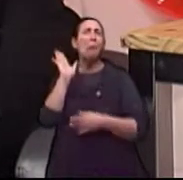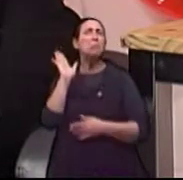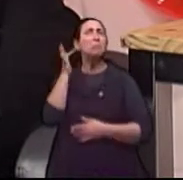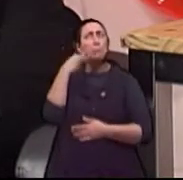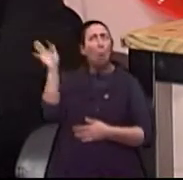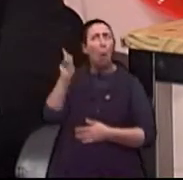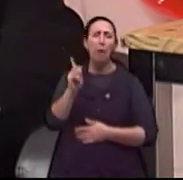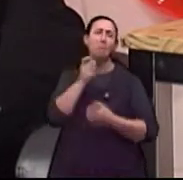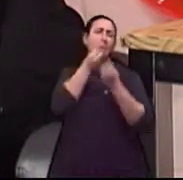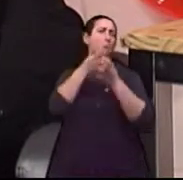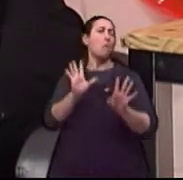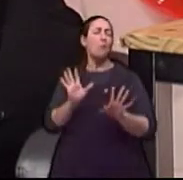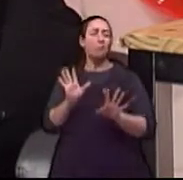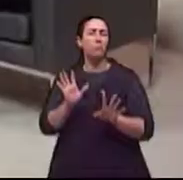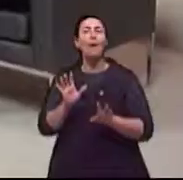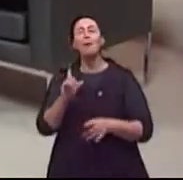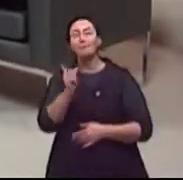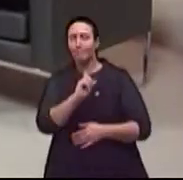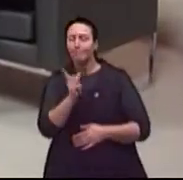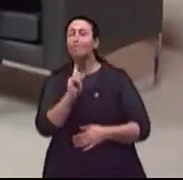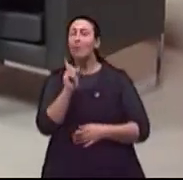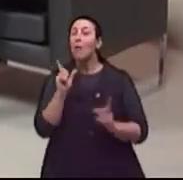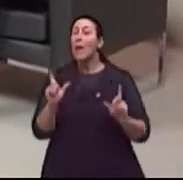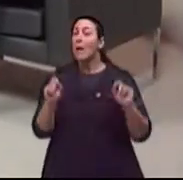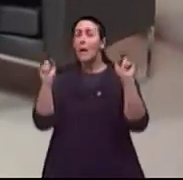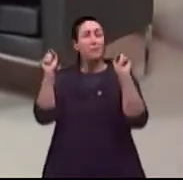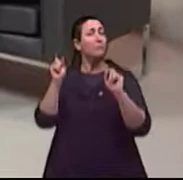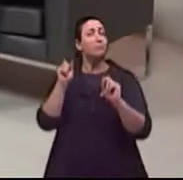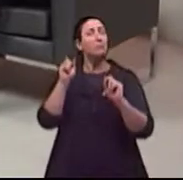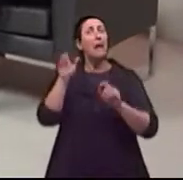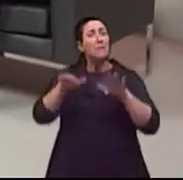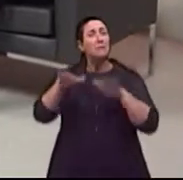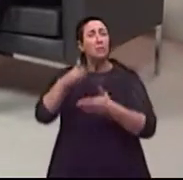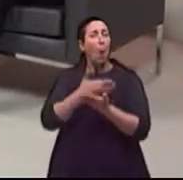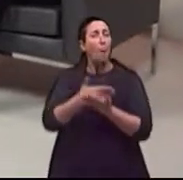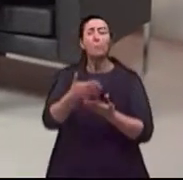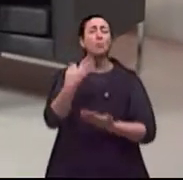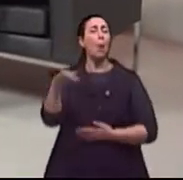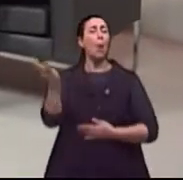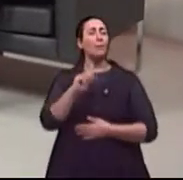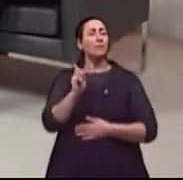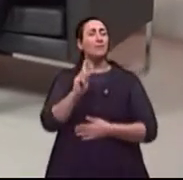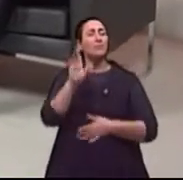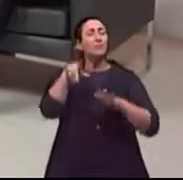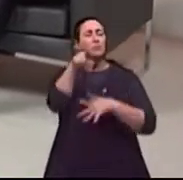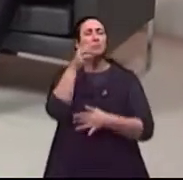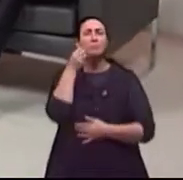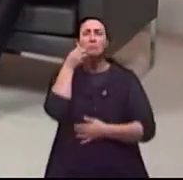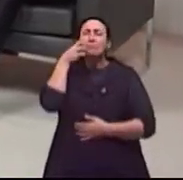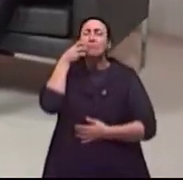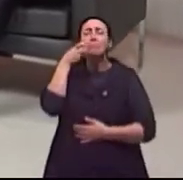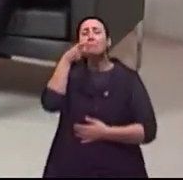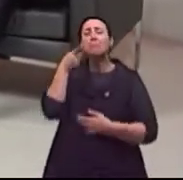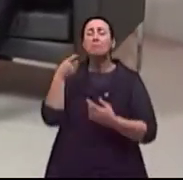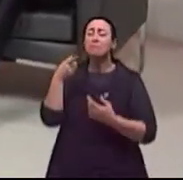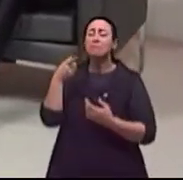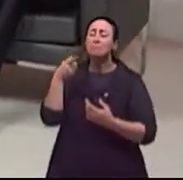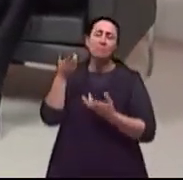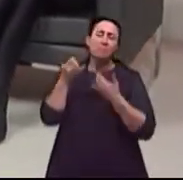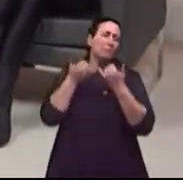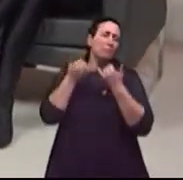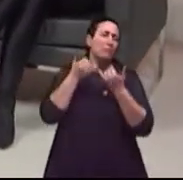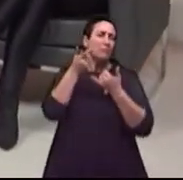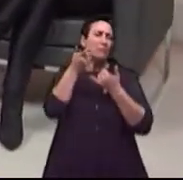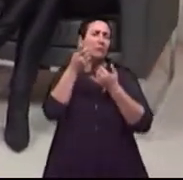não é o caso não é o caso do Câncer normalmente ele não Às vezes você tem uma lesãocerativa que